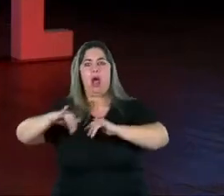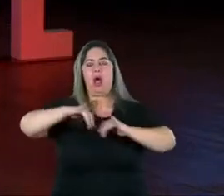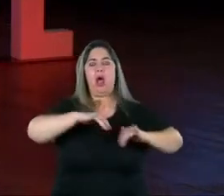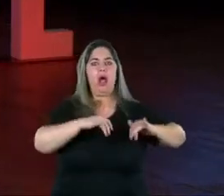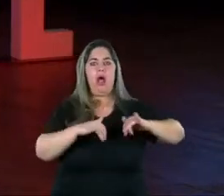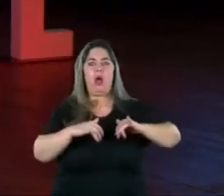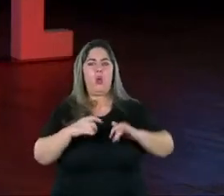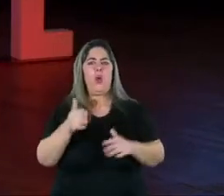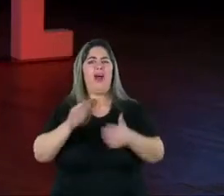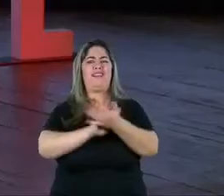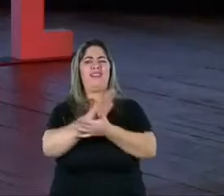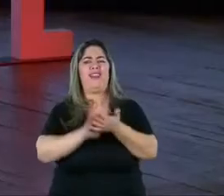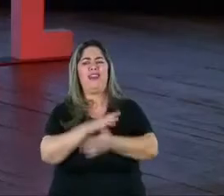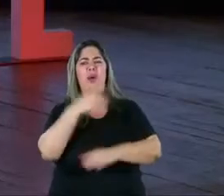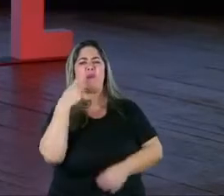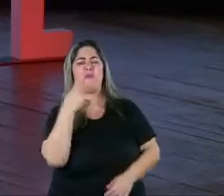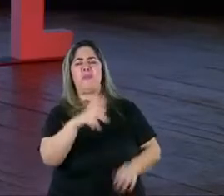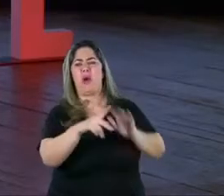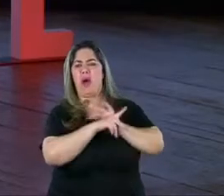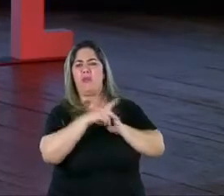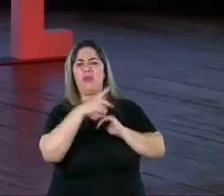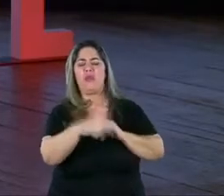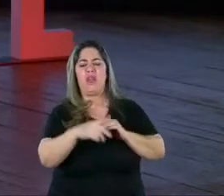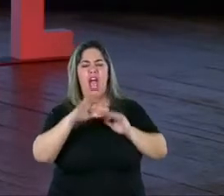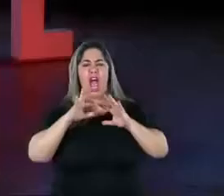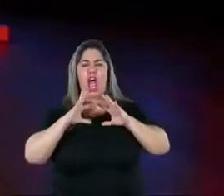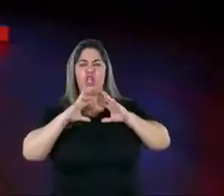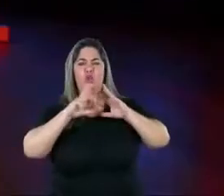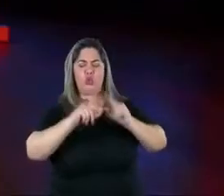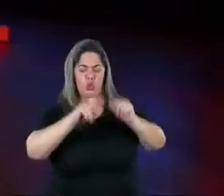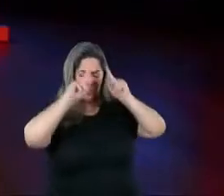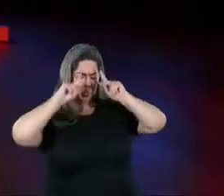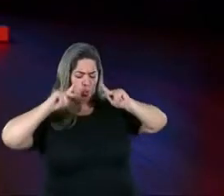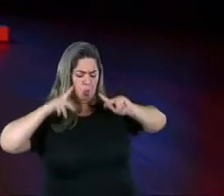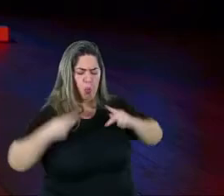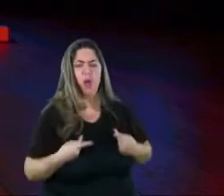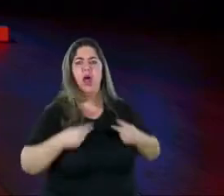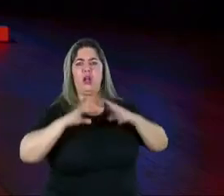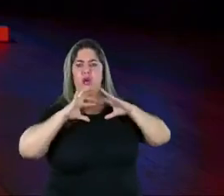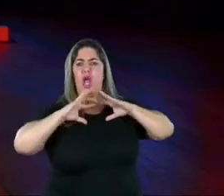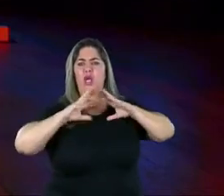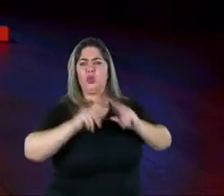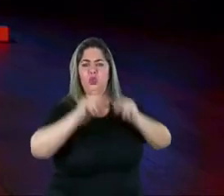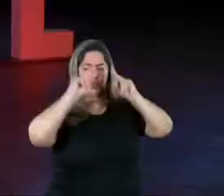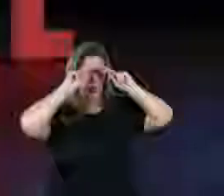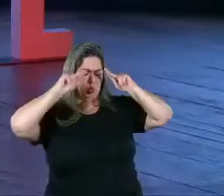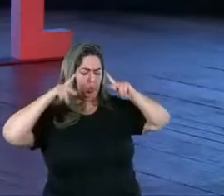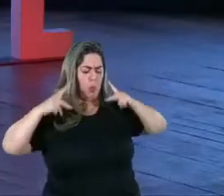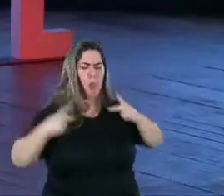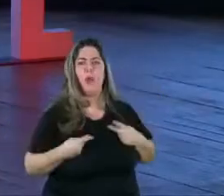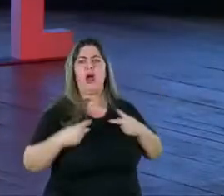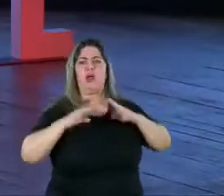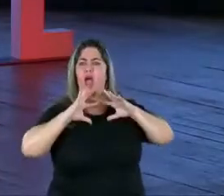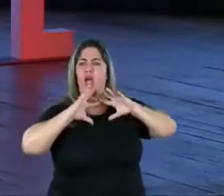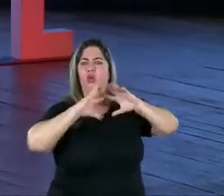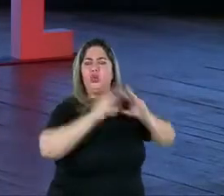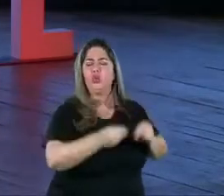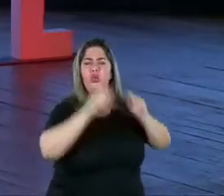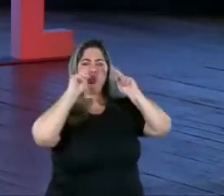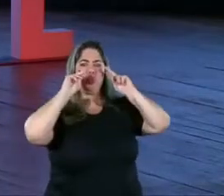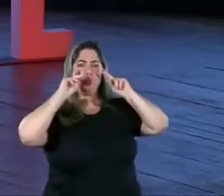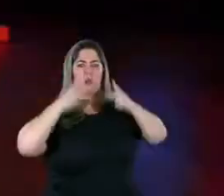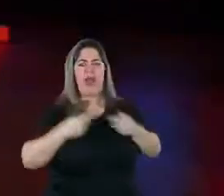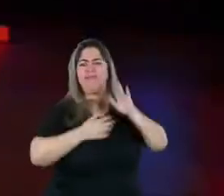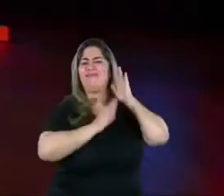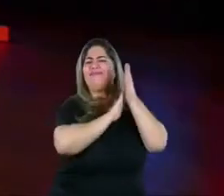é do boi. Quase tudo do boi é do homem. Quase nada do boi é do boi. Quase tudo do boi é do